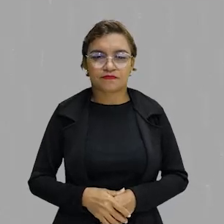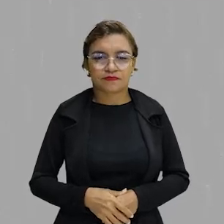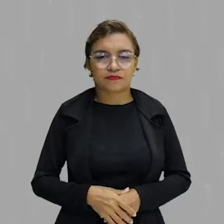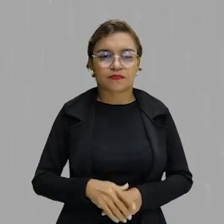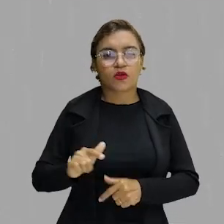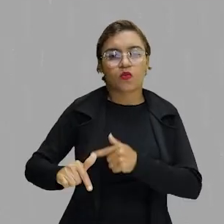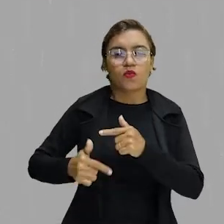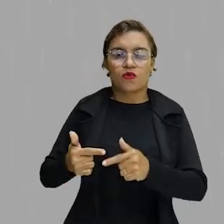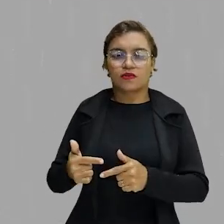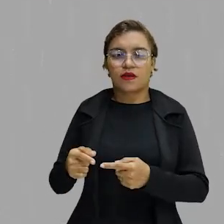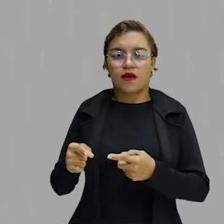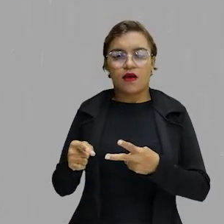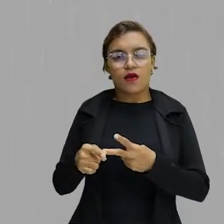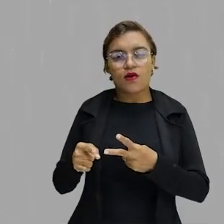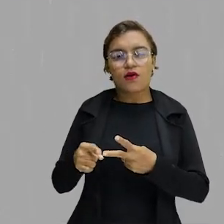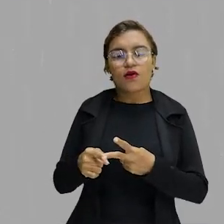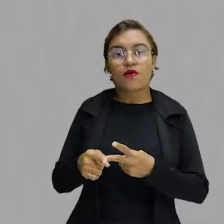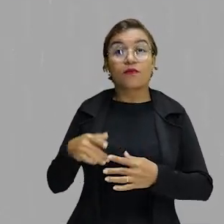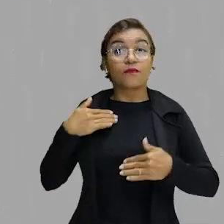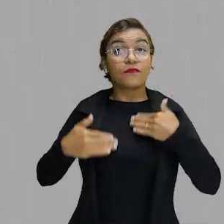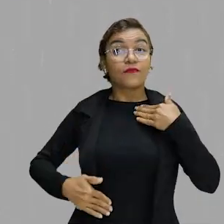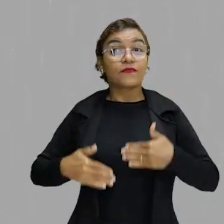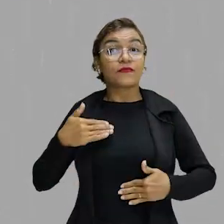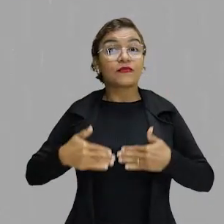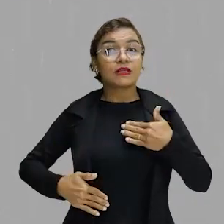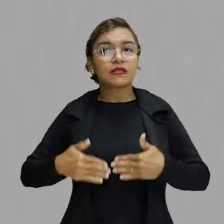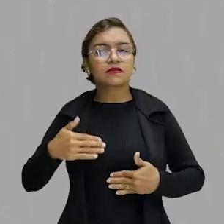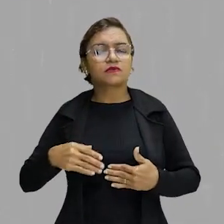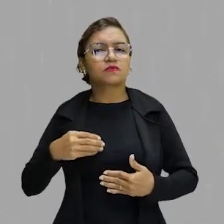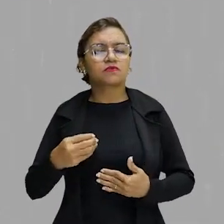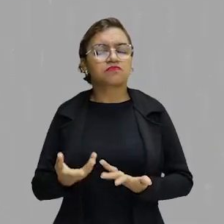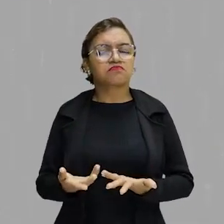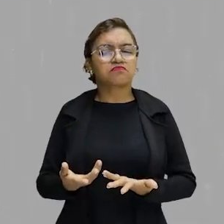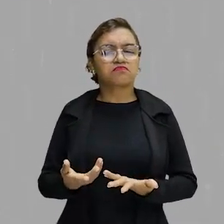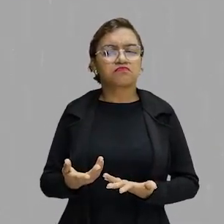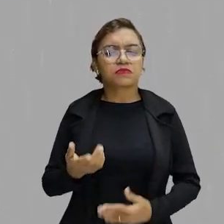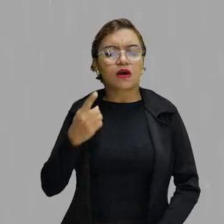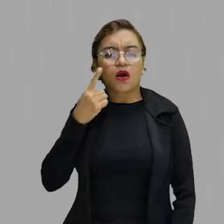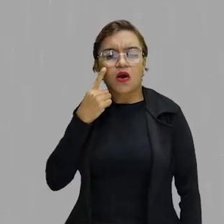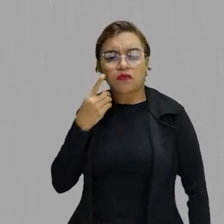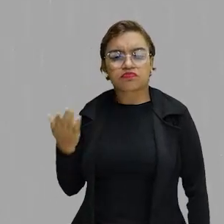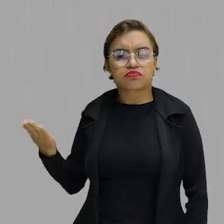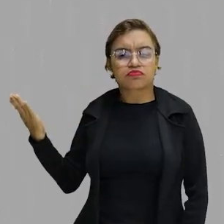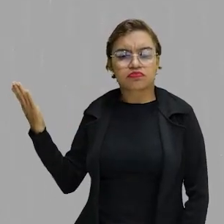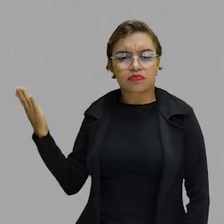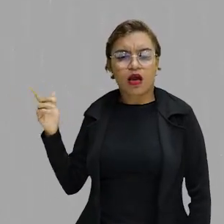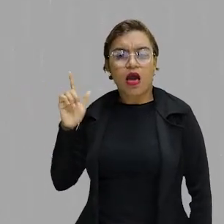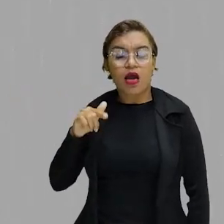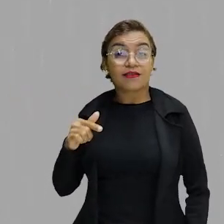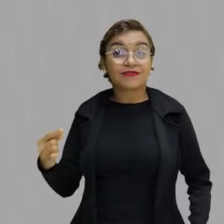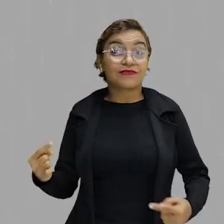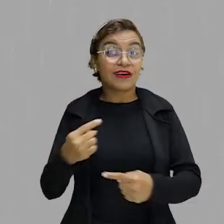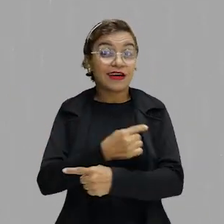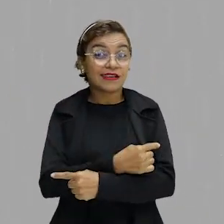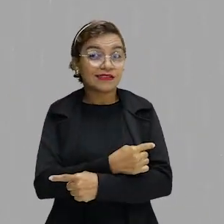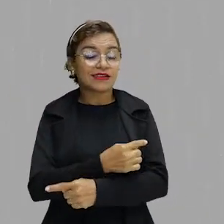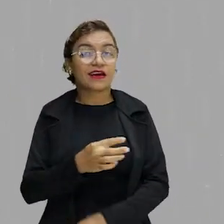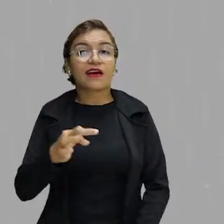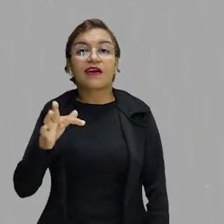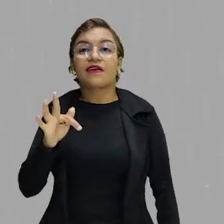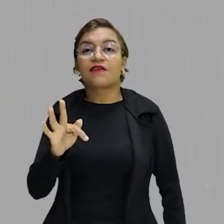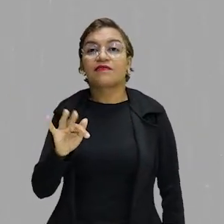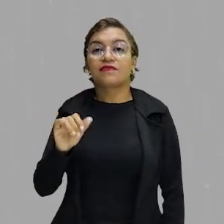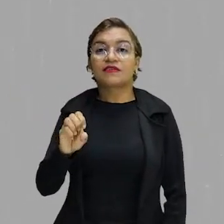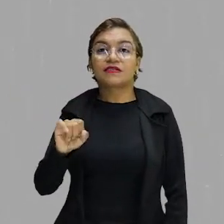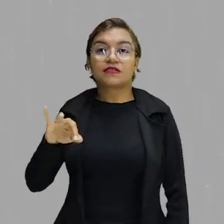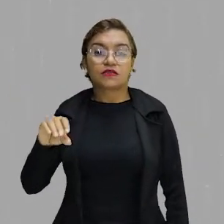E o intemperismo físico, Marcos, como vocês podem ver bem aqui nessa imagem, qual é a grande diferença? É justamente o oposto. Enquanto no químico eu